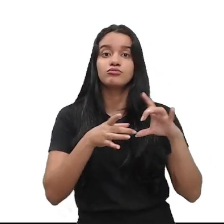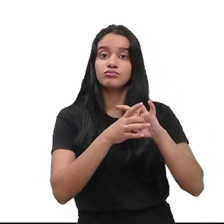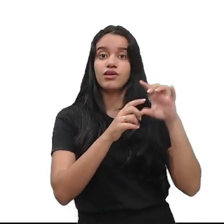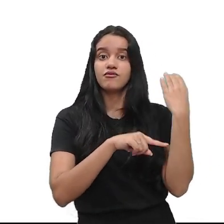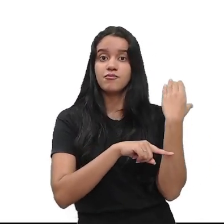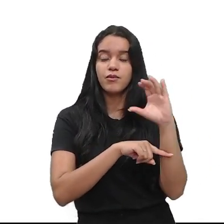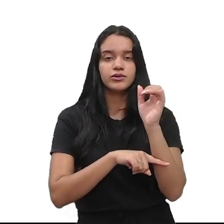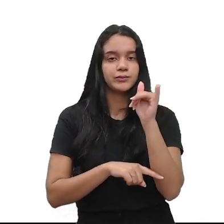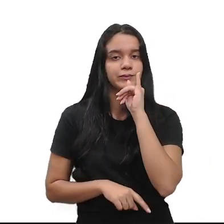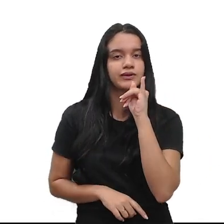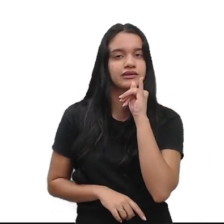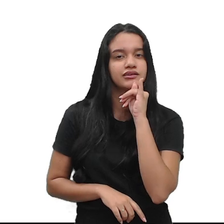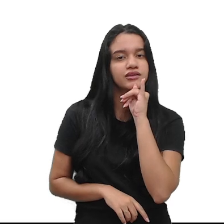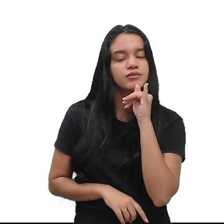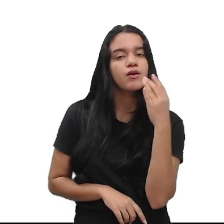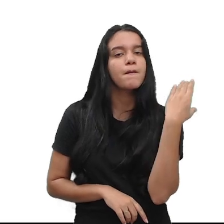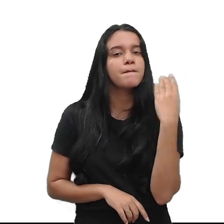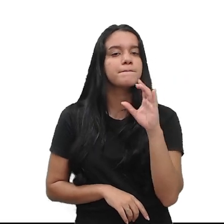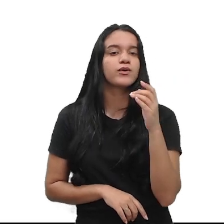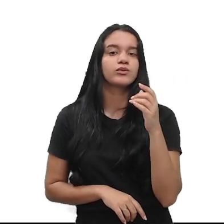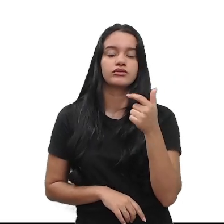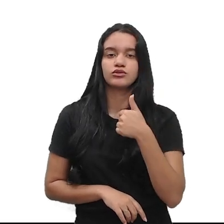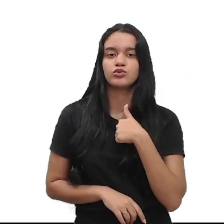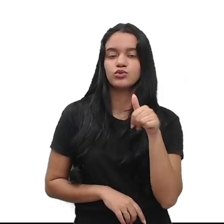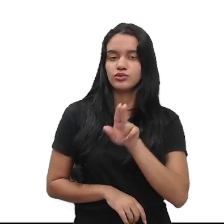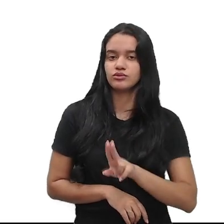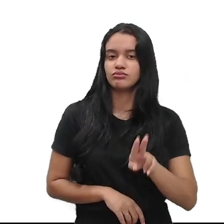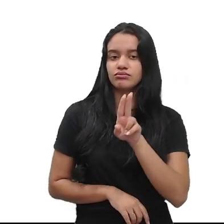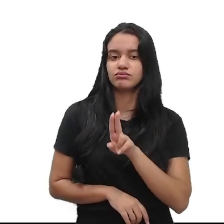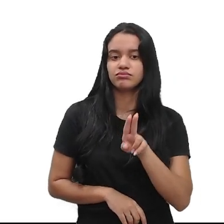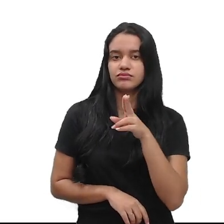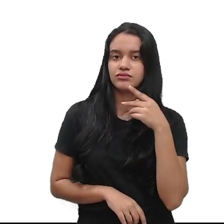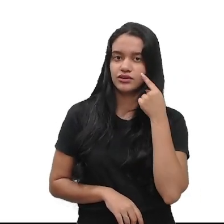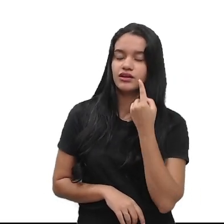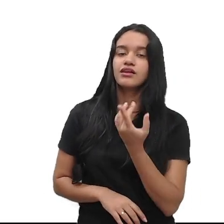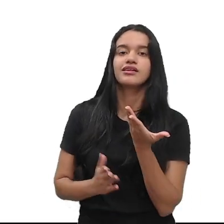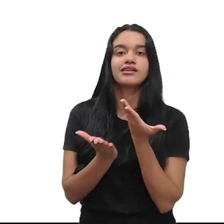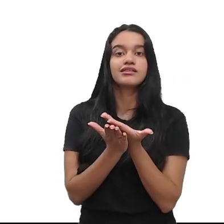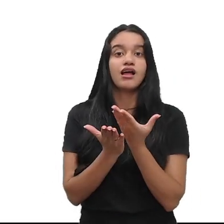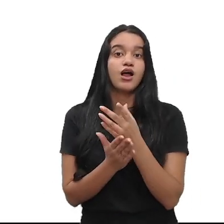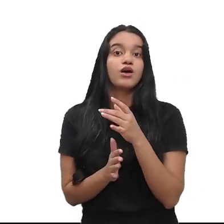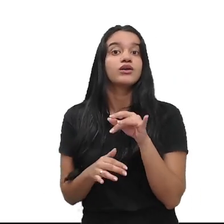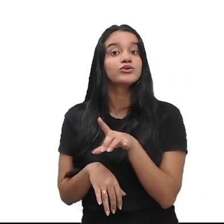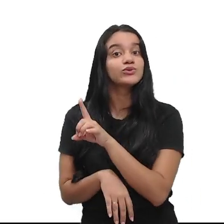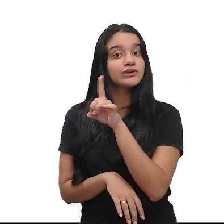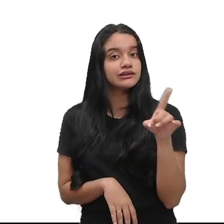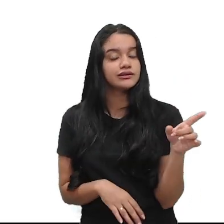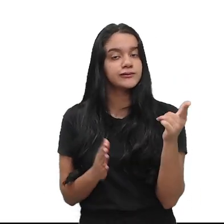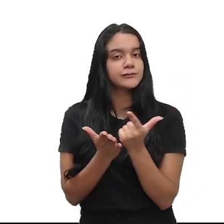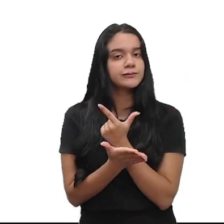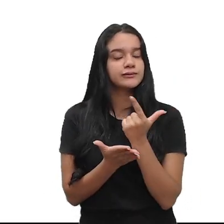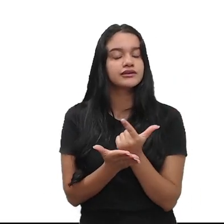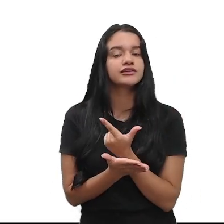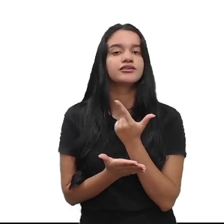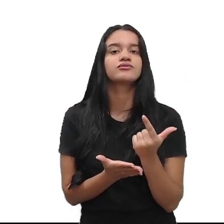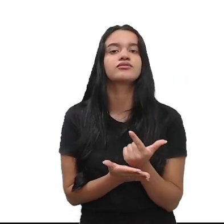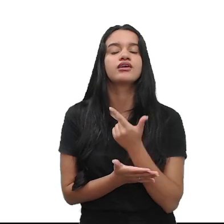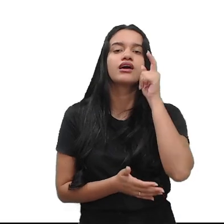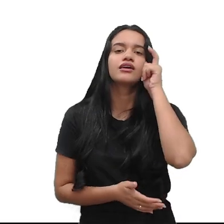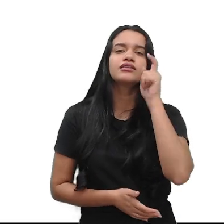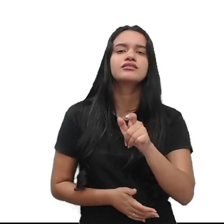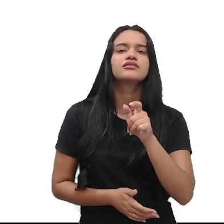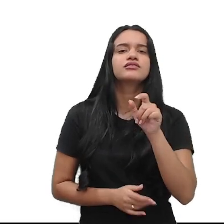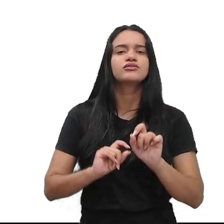por exemplo, aquele post que eu utilizei aqui no exemplo dessa aula do Dia do Livro, é interessante você colocar na hashtag,